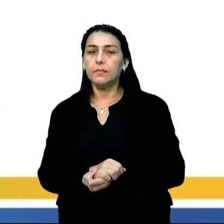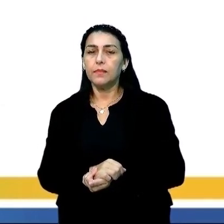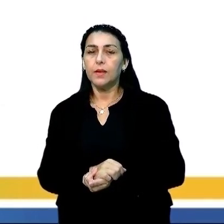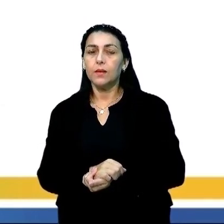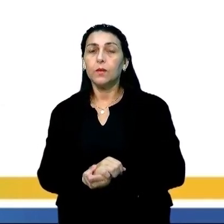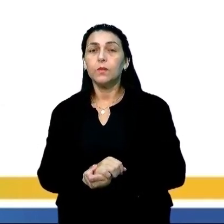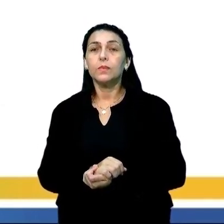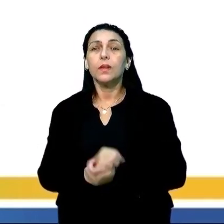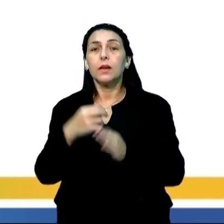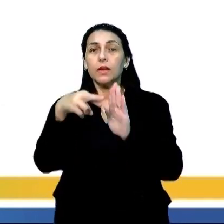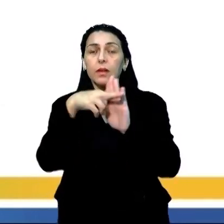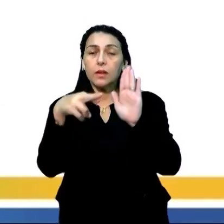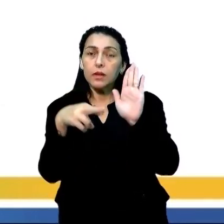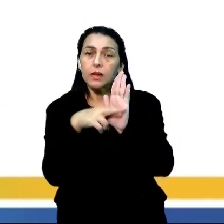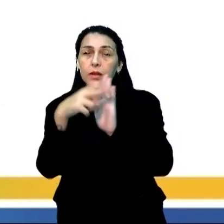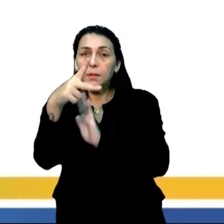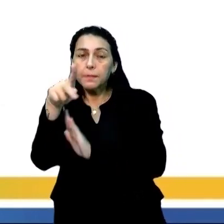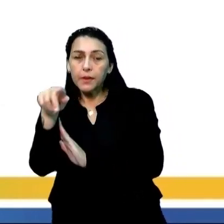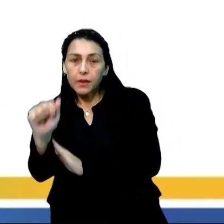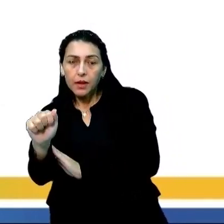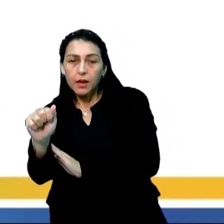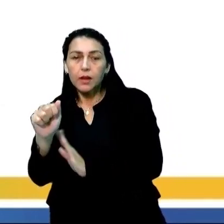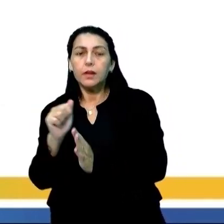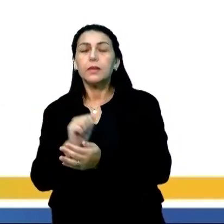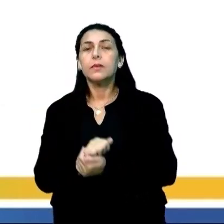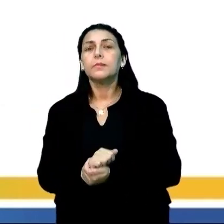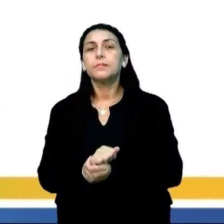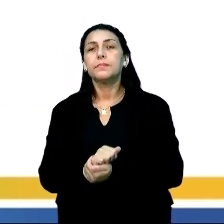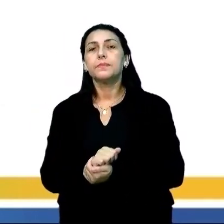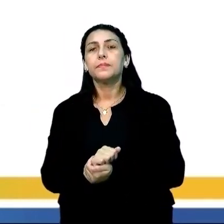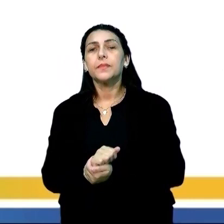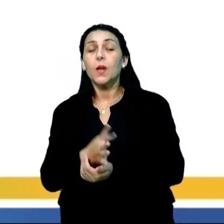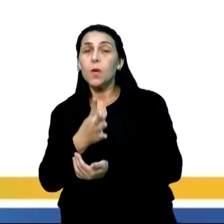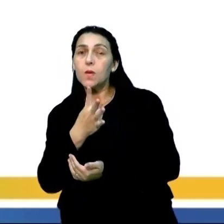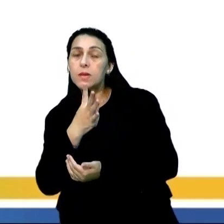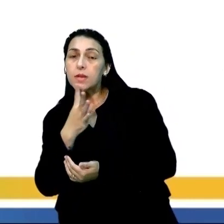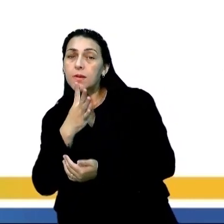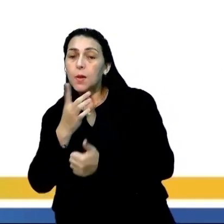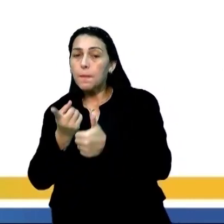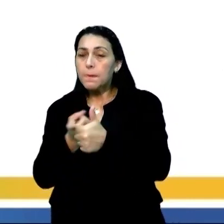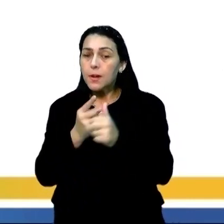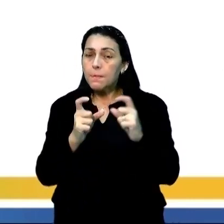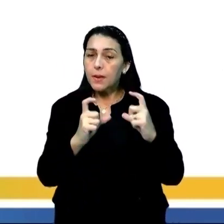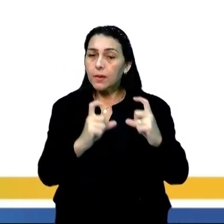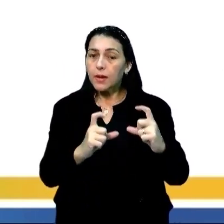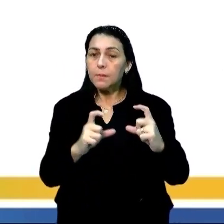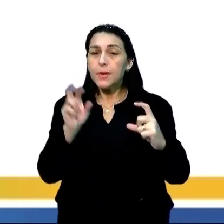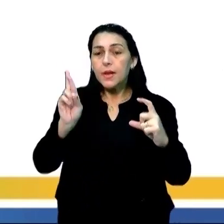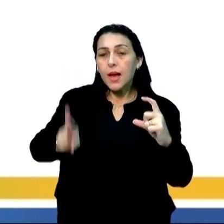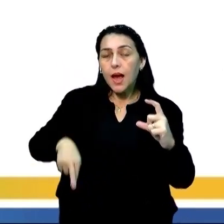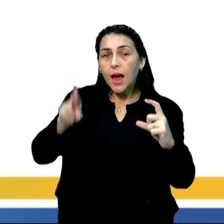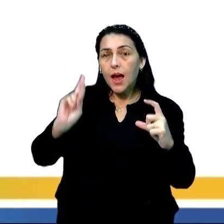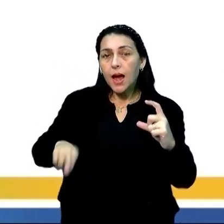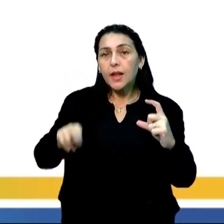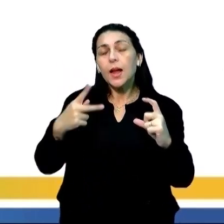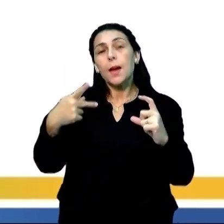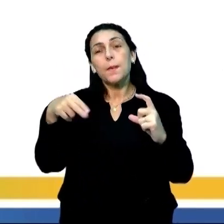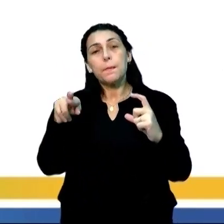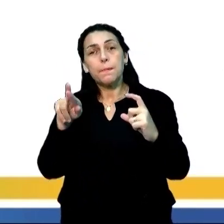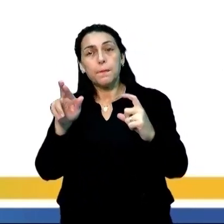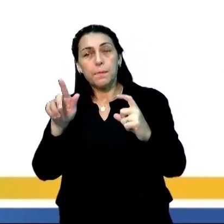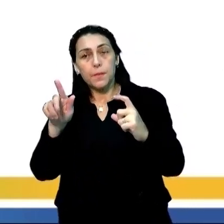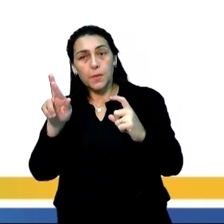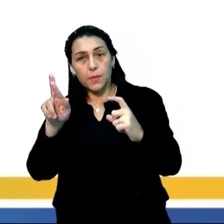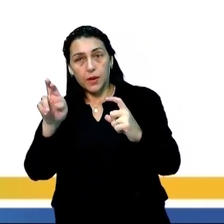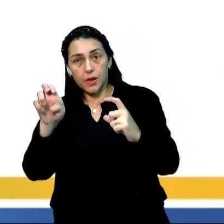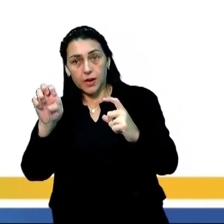O termo geral da PA, tá? De uma PA. Conhecemos o primeiro termo e a razão de uma